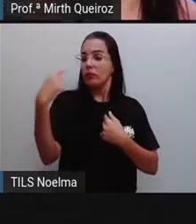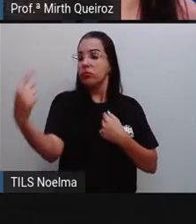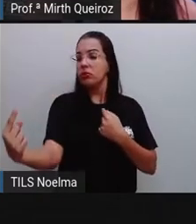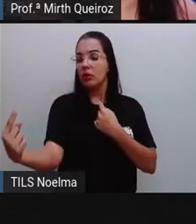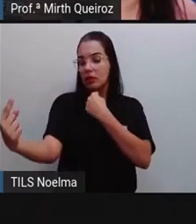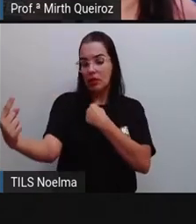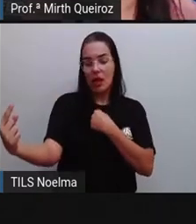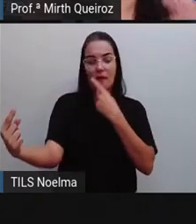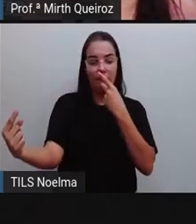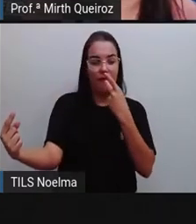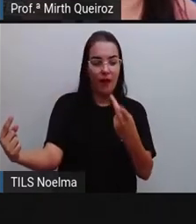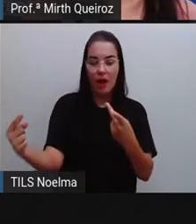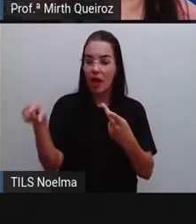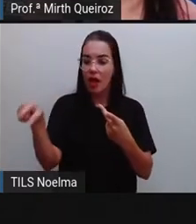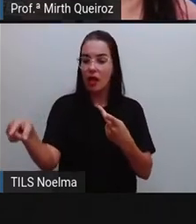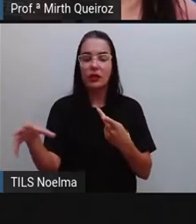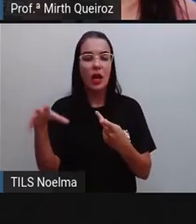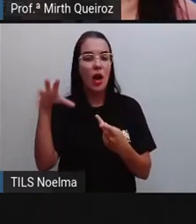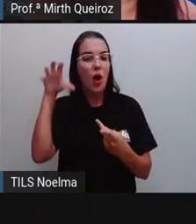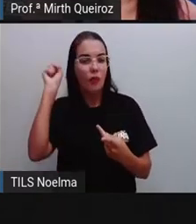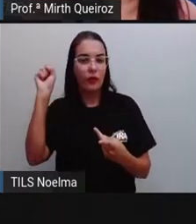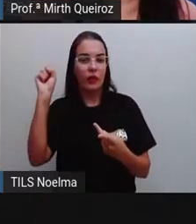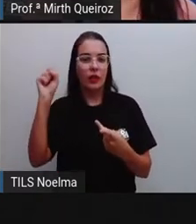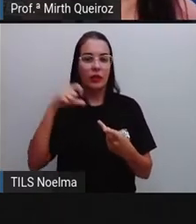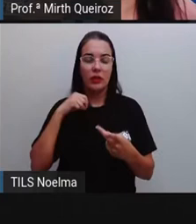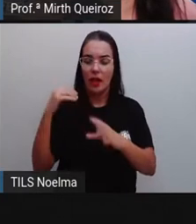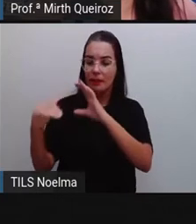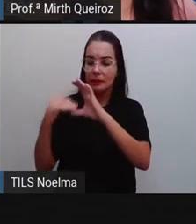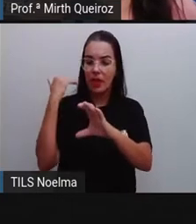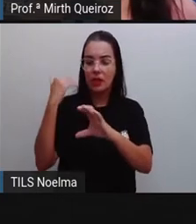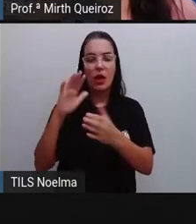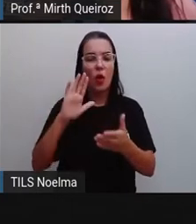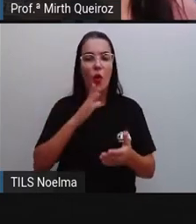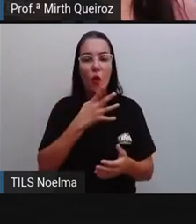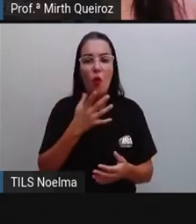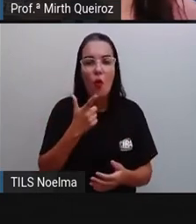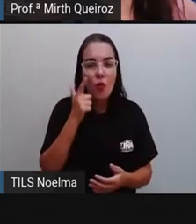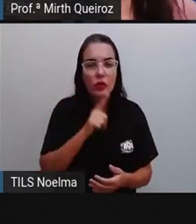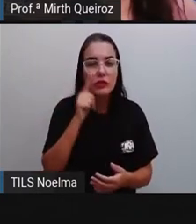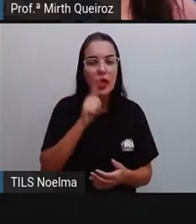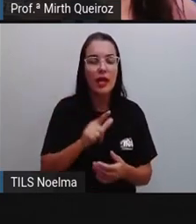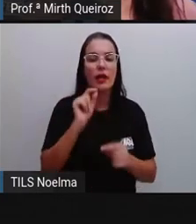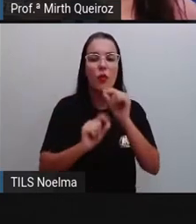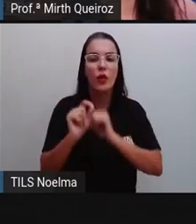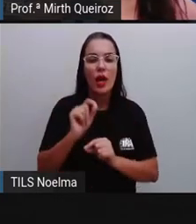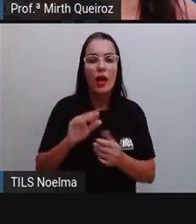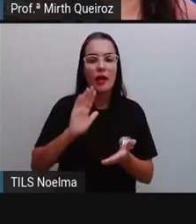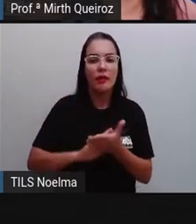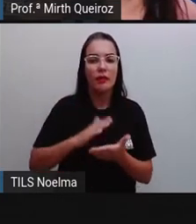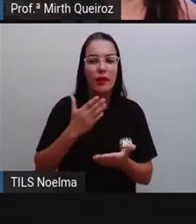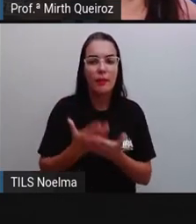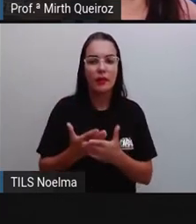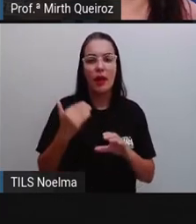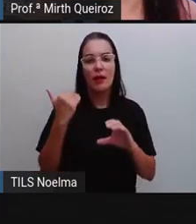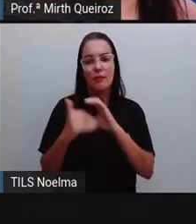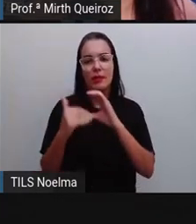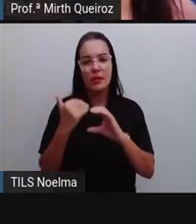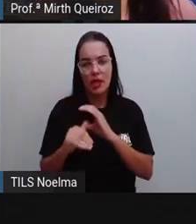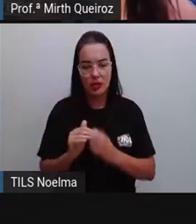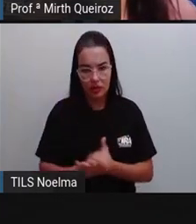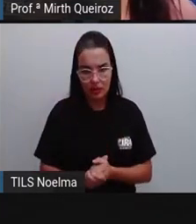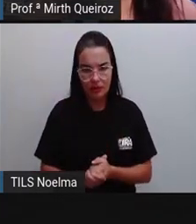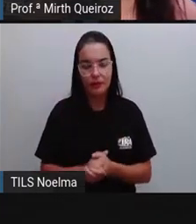Uma pessoa fala, outra pessoa recebe a mensagem, interpreta essa mensagem, certo? Até que possa aí também dar